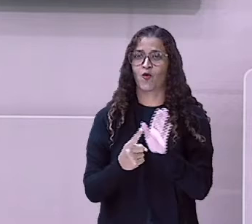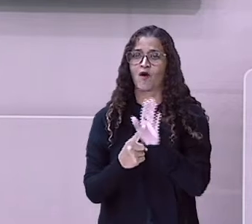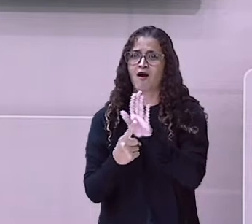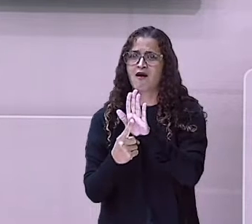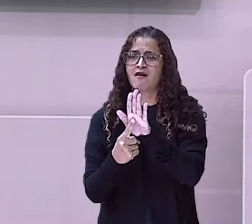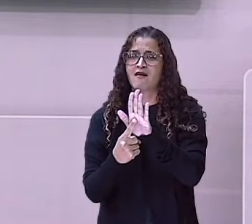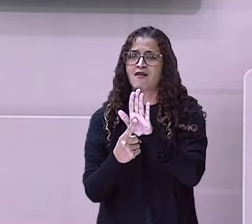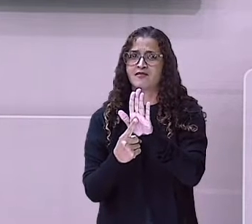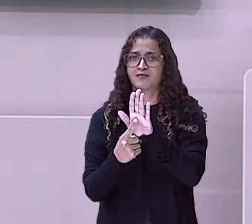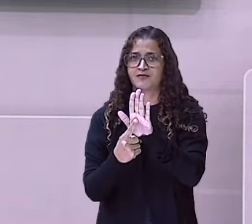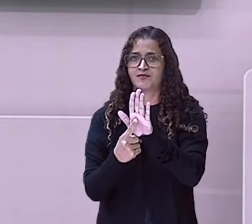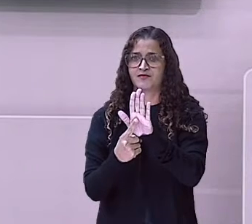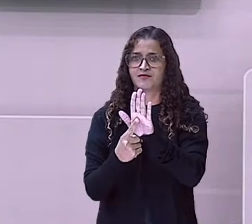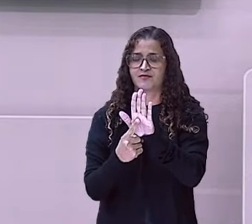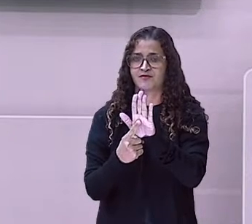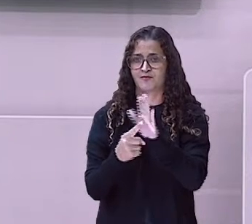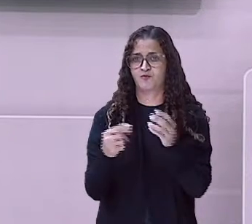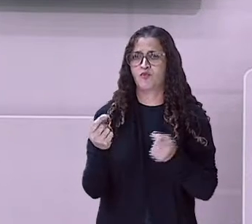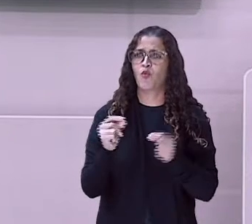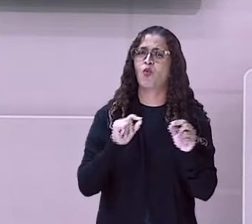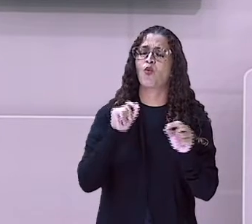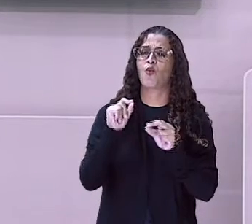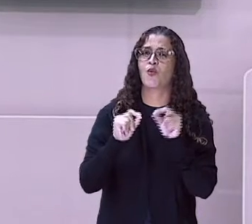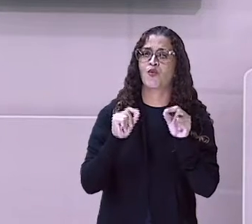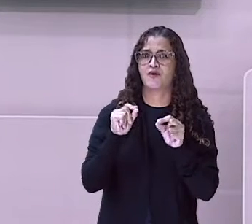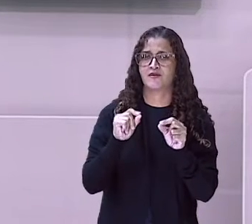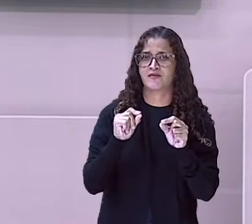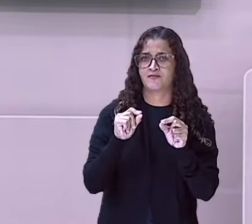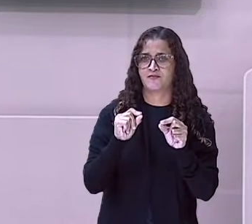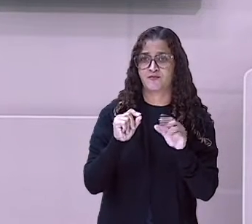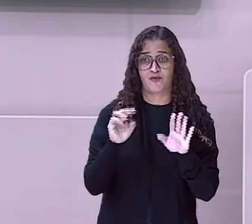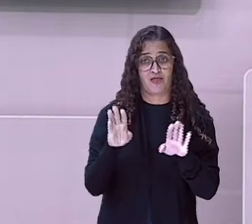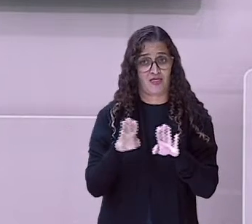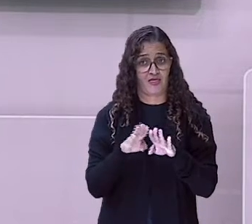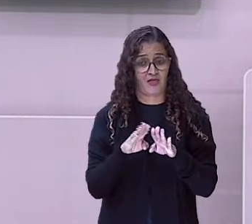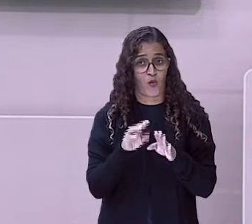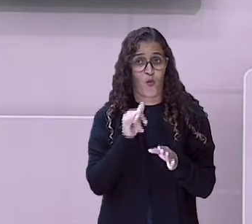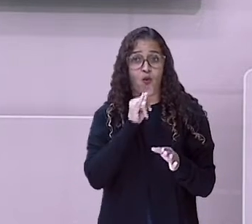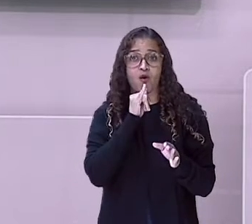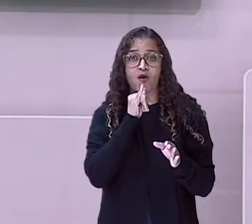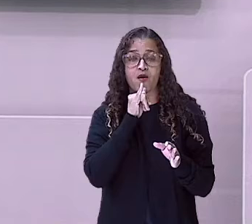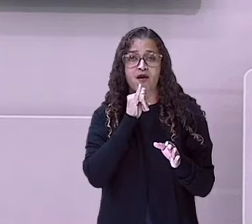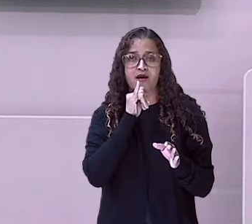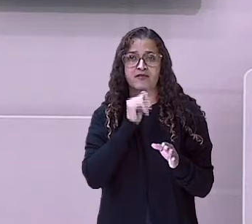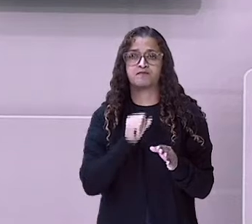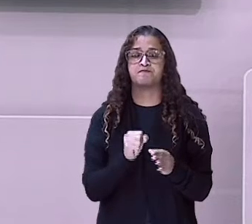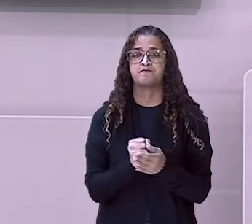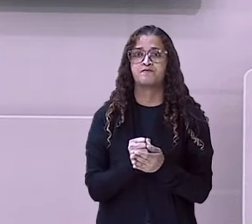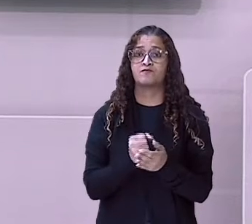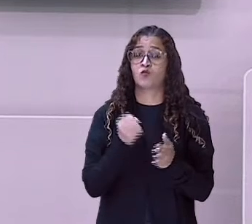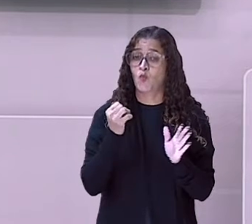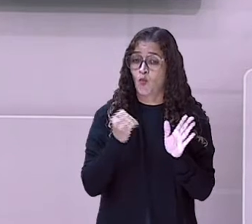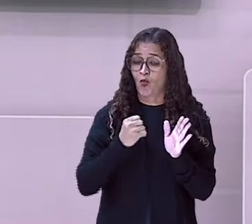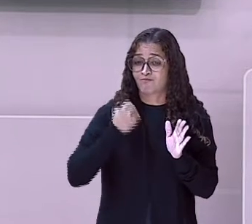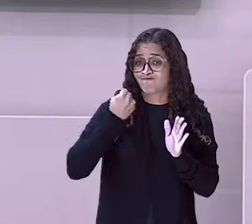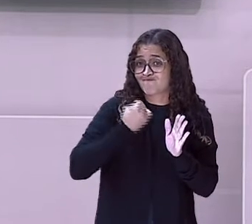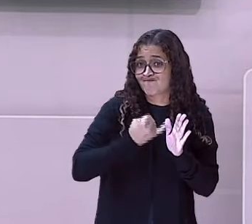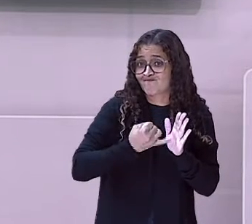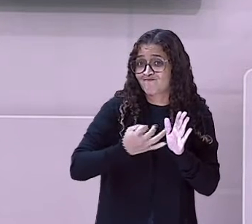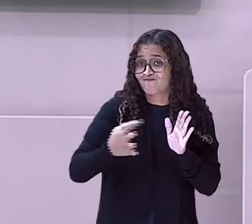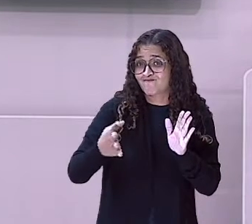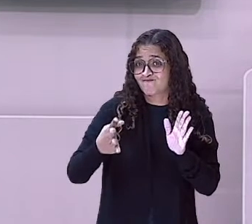informações quantitativas, por exemplo, foi usado na aula anterior, nas aulas anteriores,